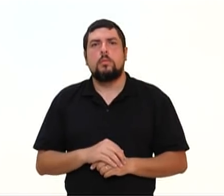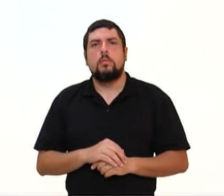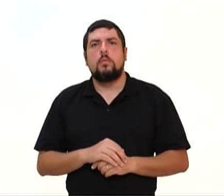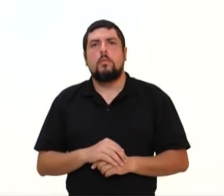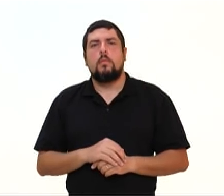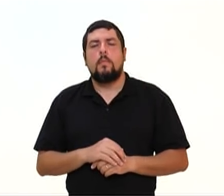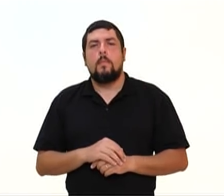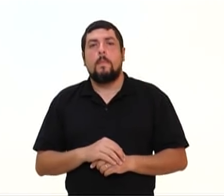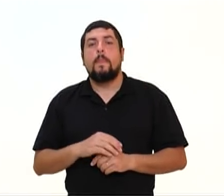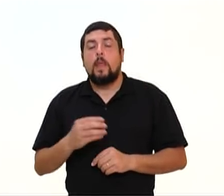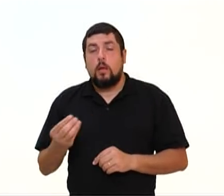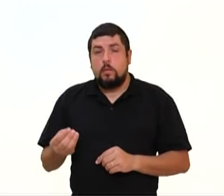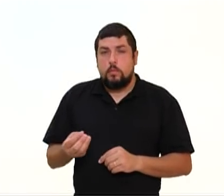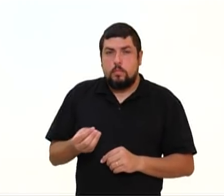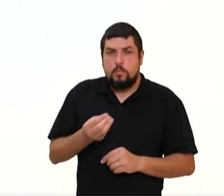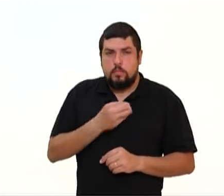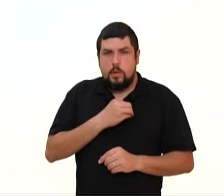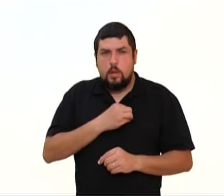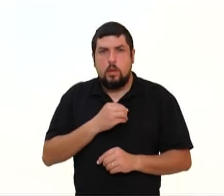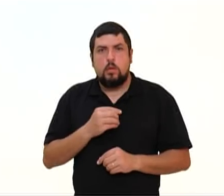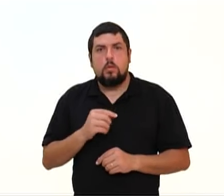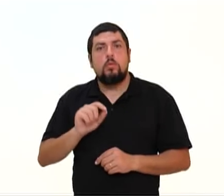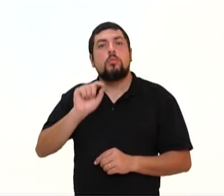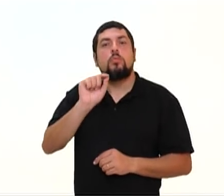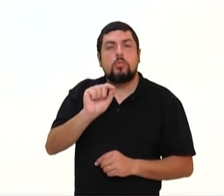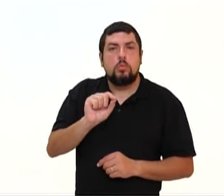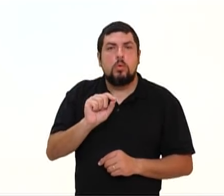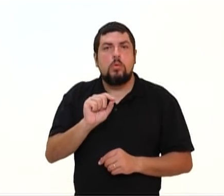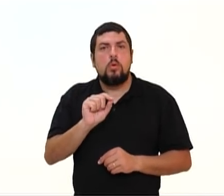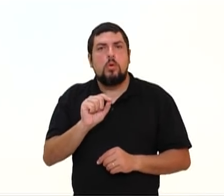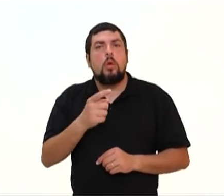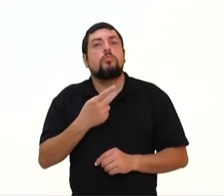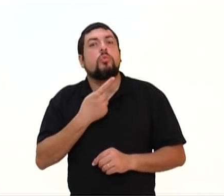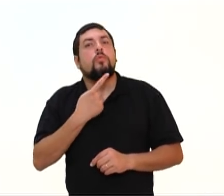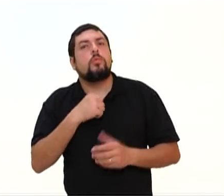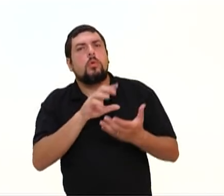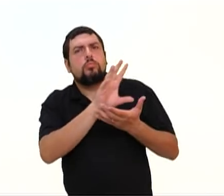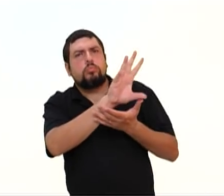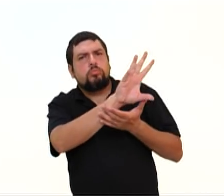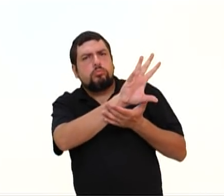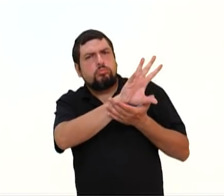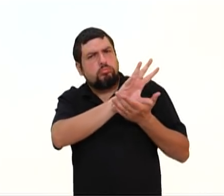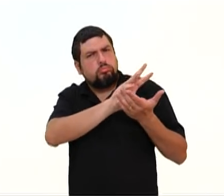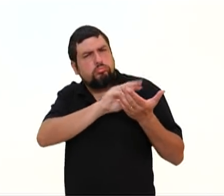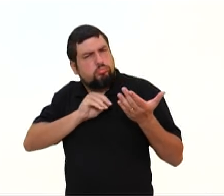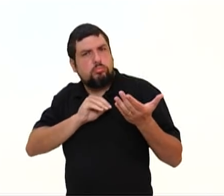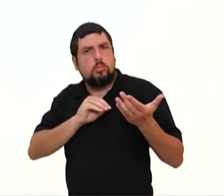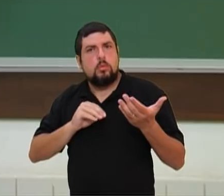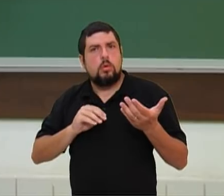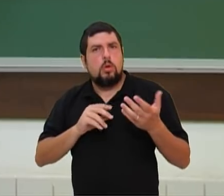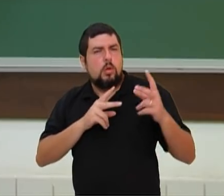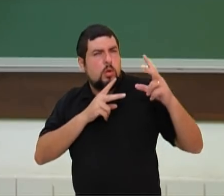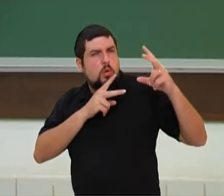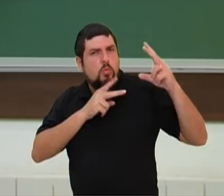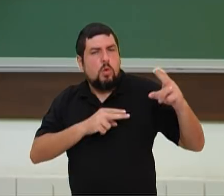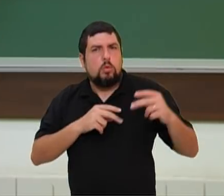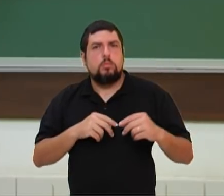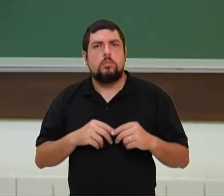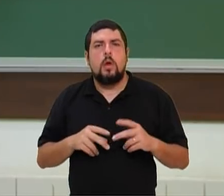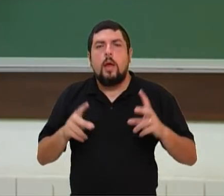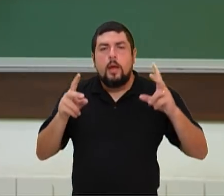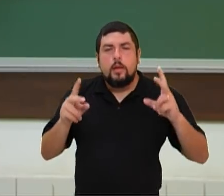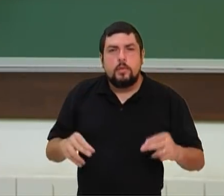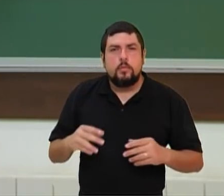grande pecado é o homem desejar se transformar em Deus, em vez de se sujeitar à vontade de Deus, como aconteceu lá no